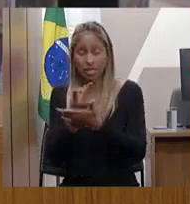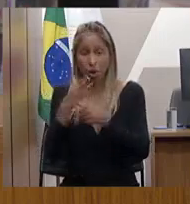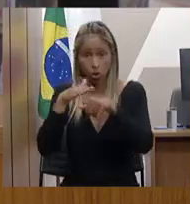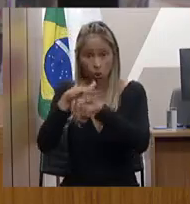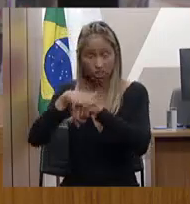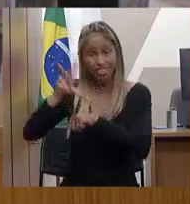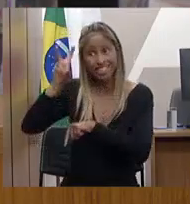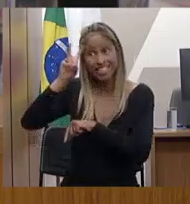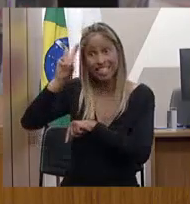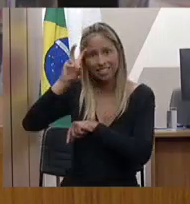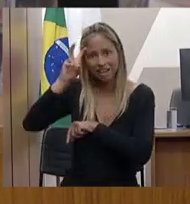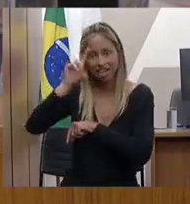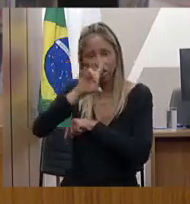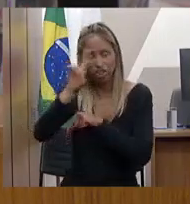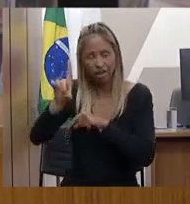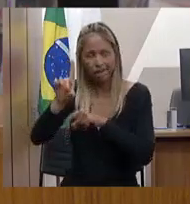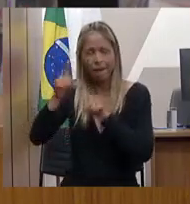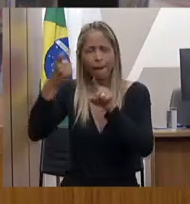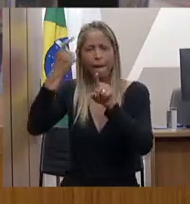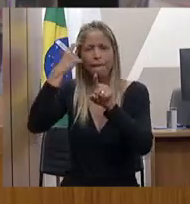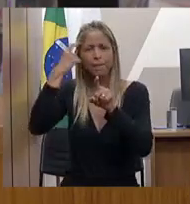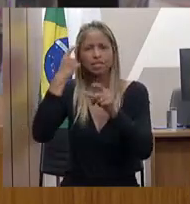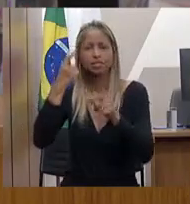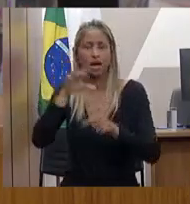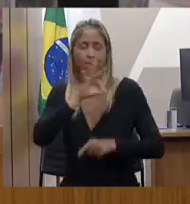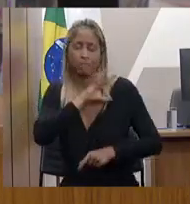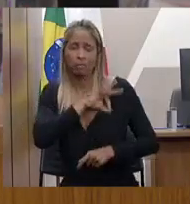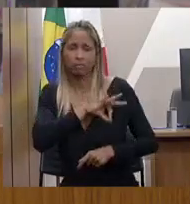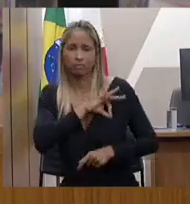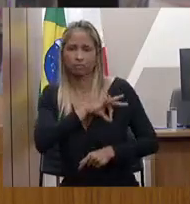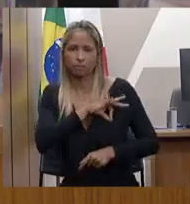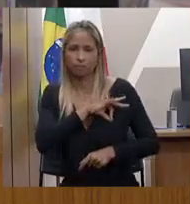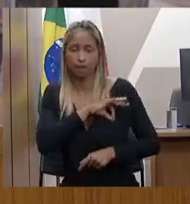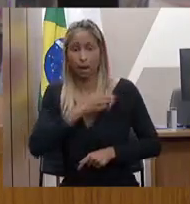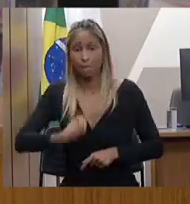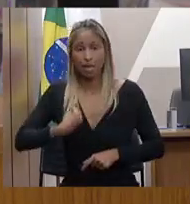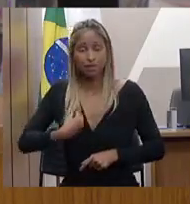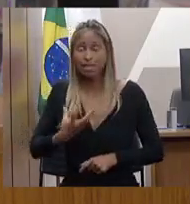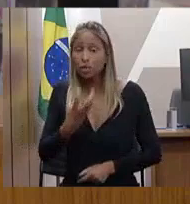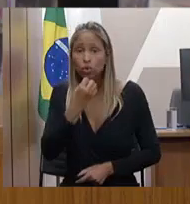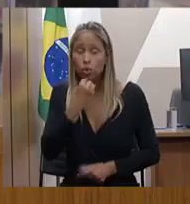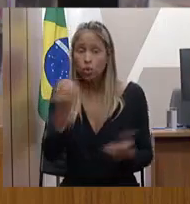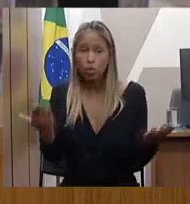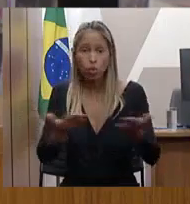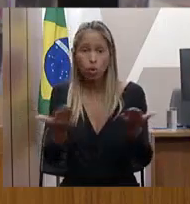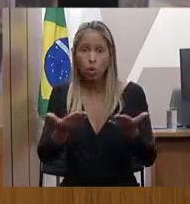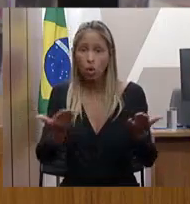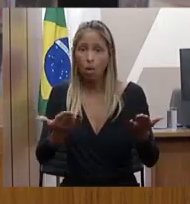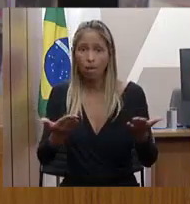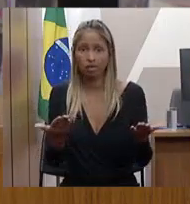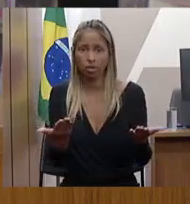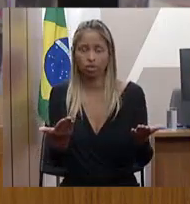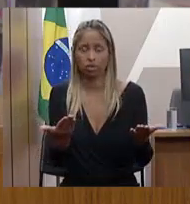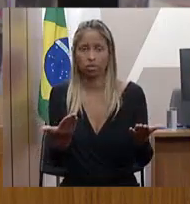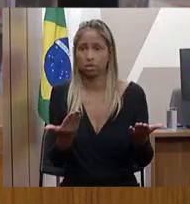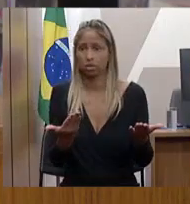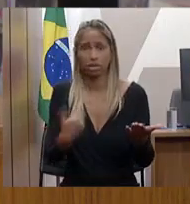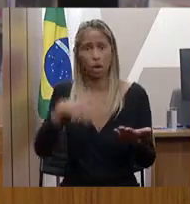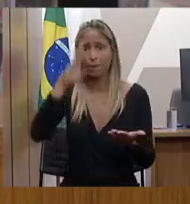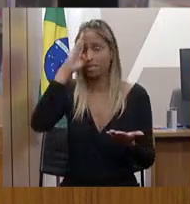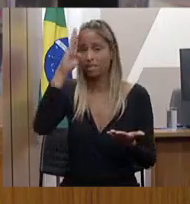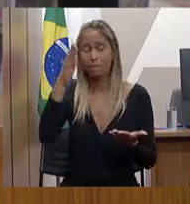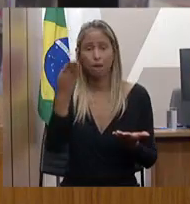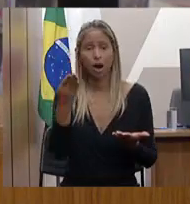então a gente precisa pensar nessa questão da remuneração da participação nos lucros hoje que é uma mola mestre para